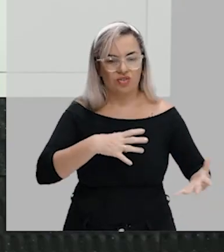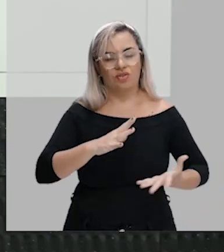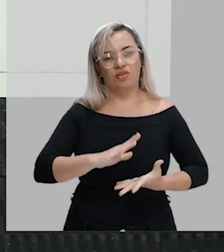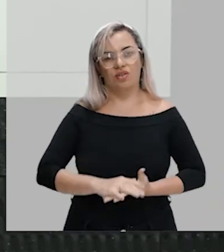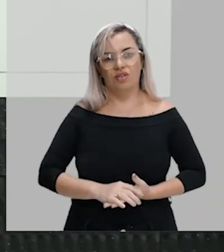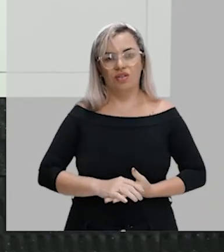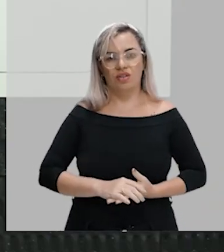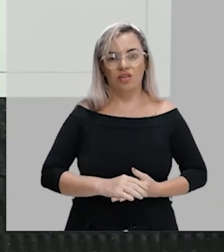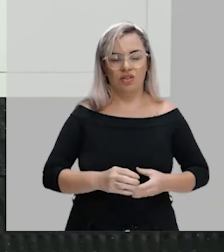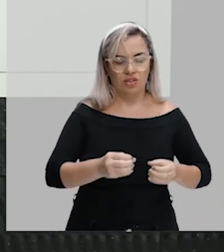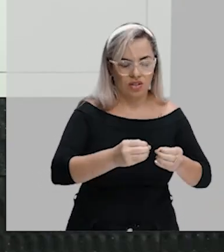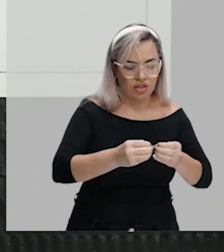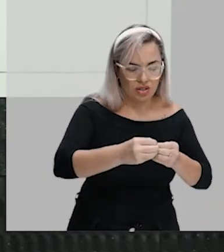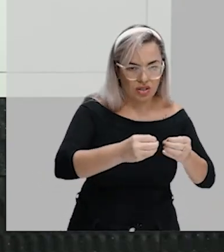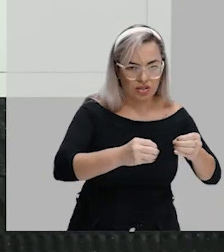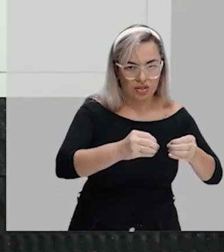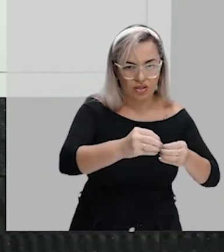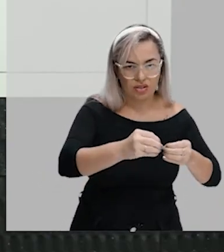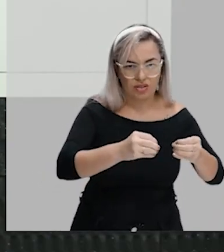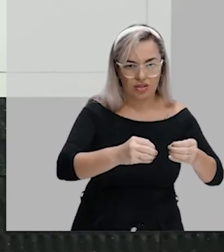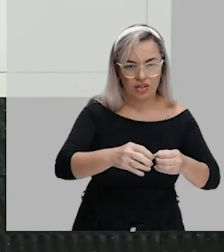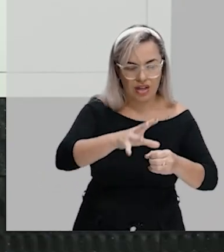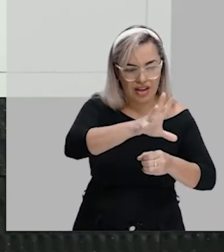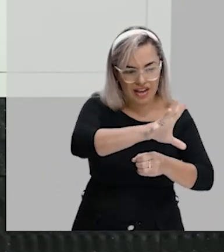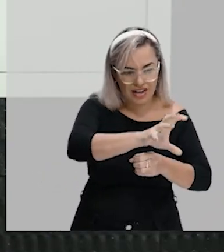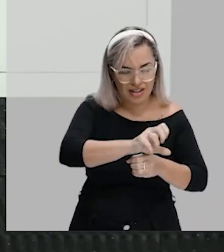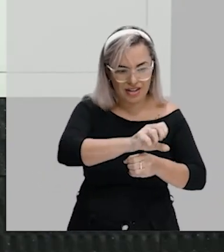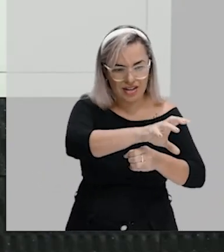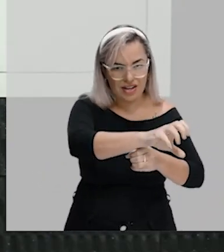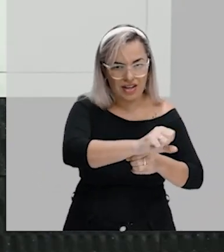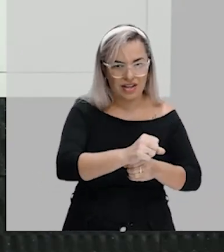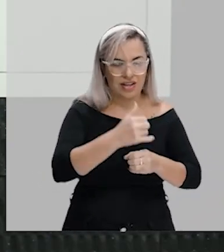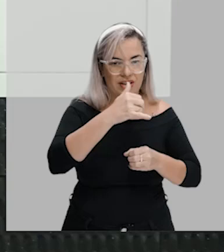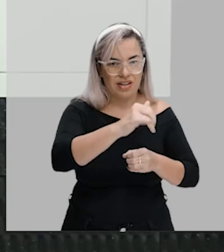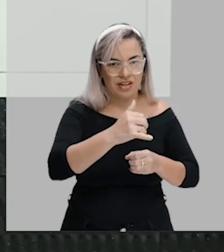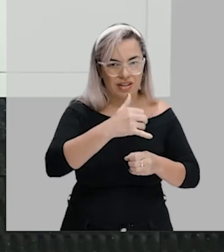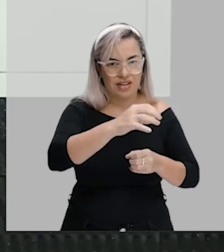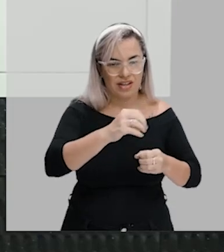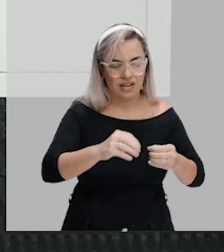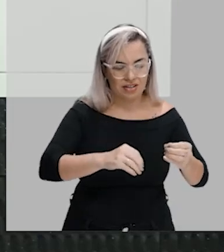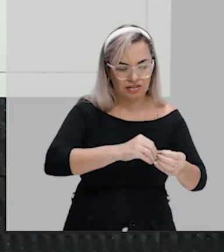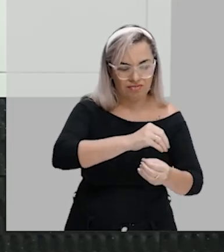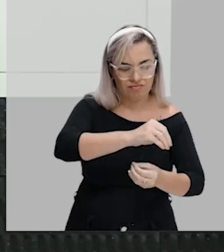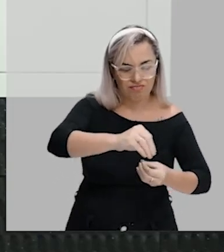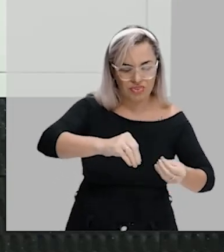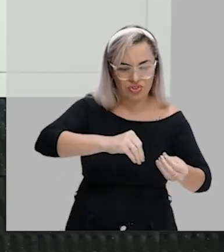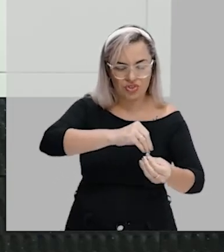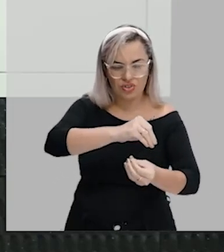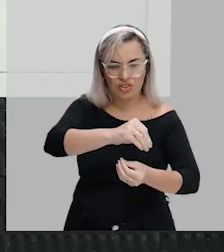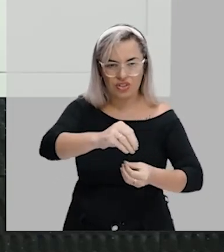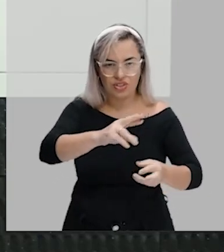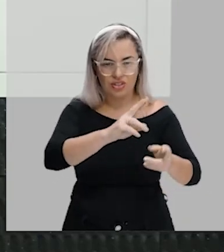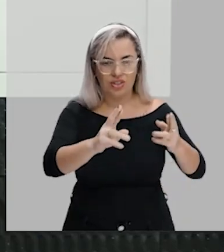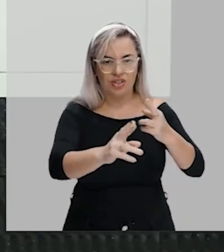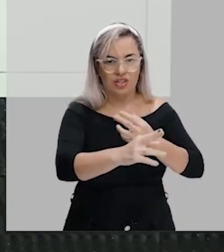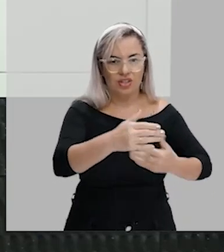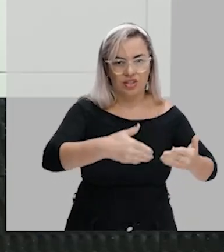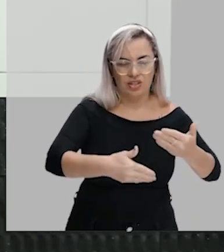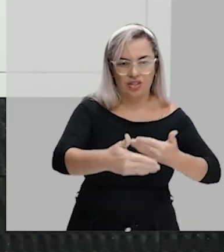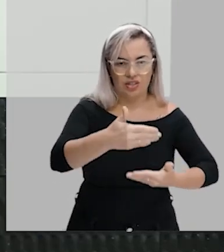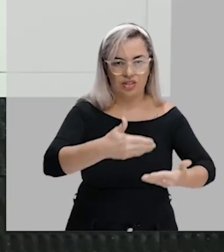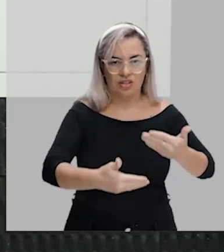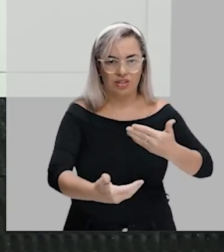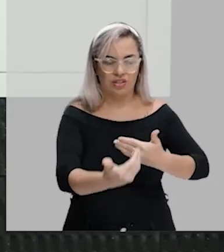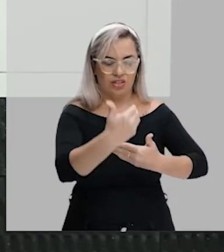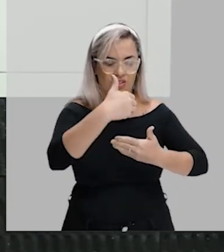as partículas recebendo energia e essa energia ela vai passando partícula a partícula até chegar no seu corpo, ou seja, você está recebendo ali de